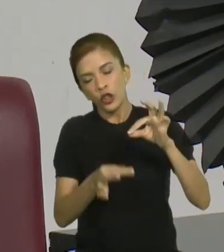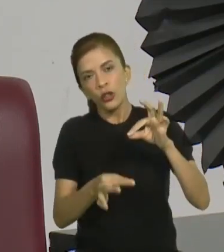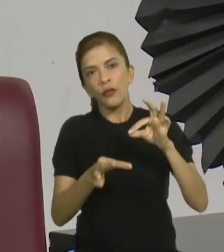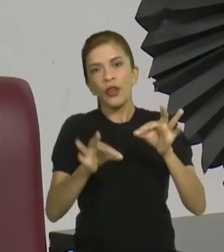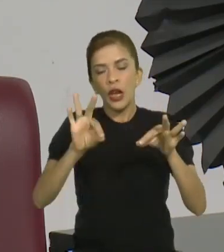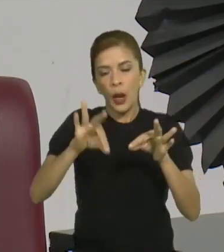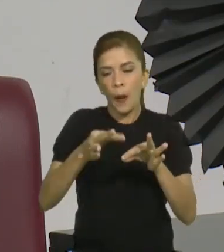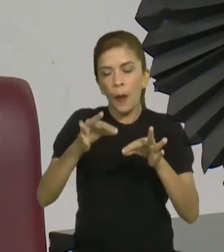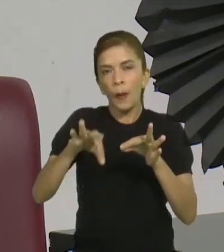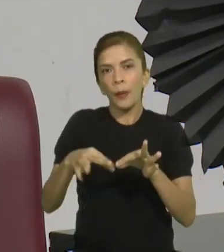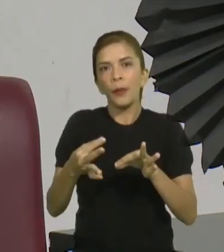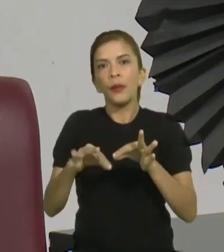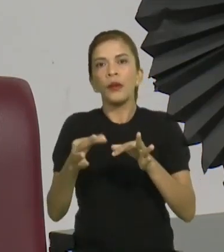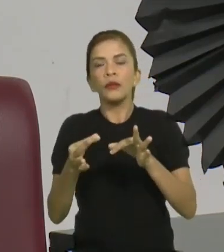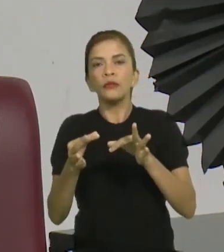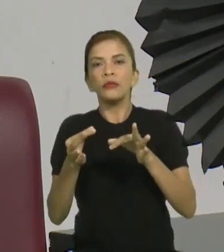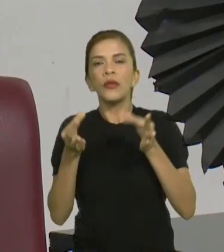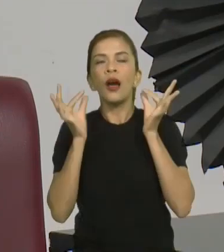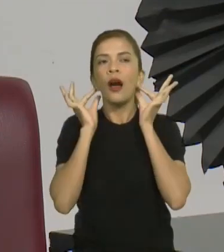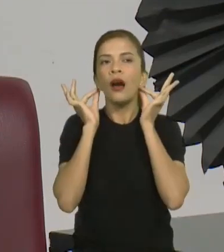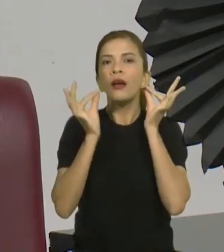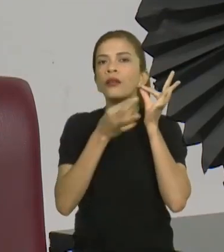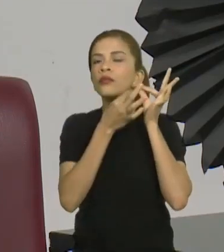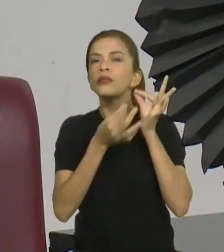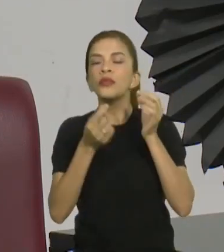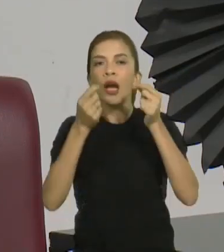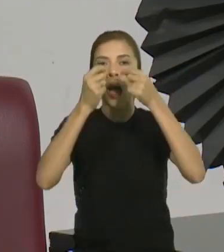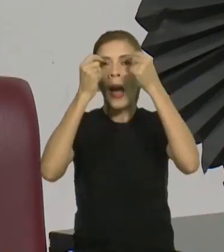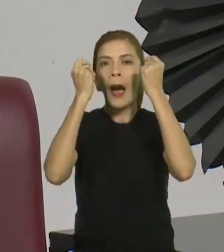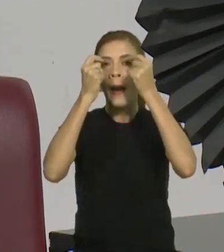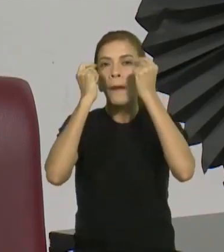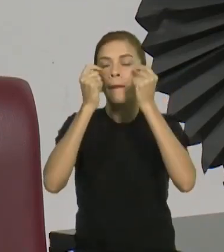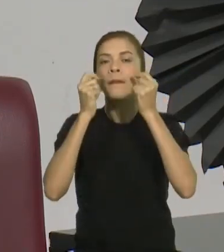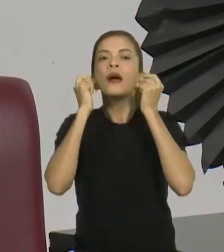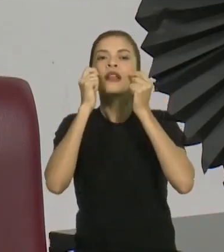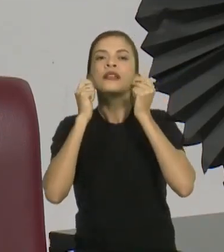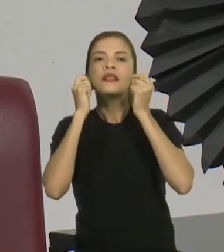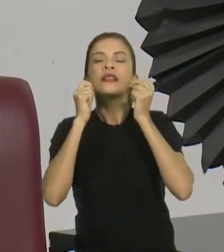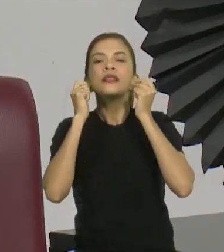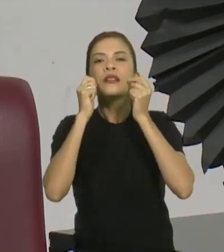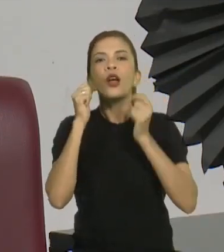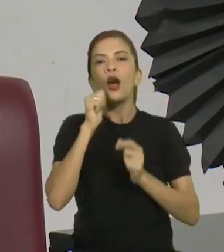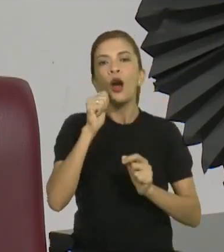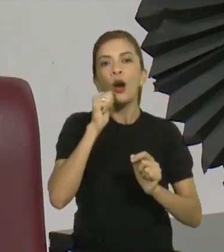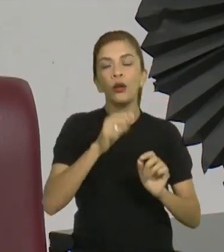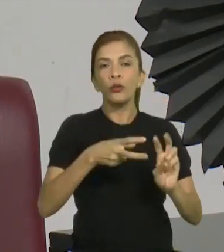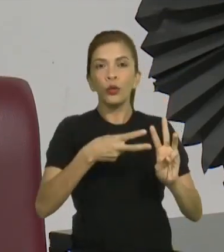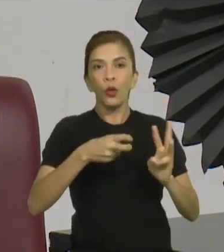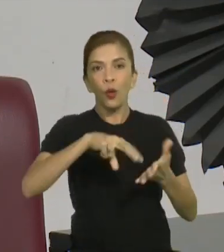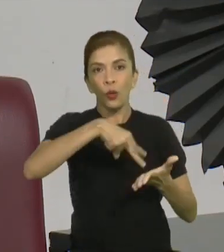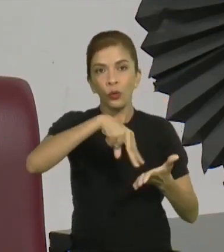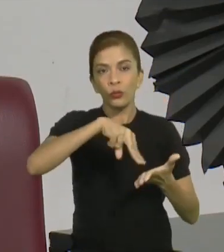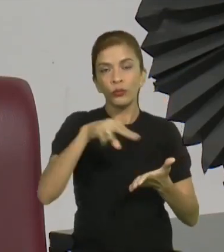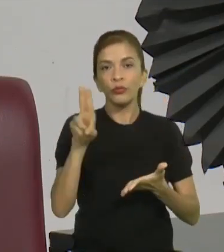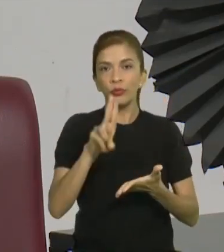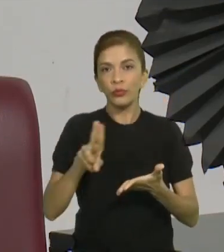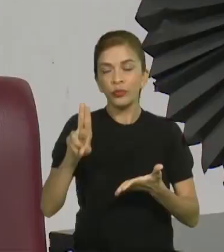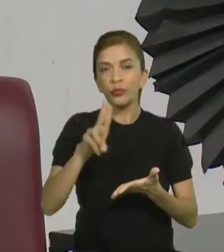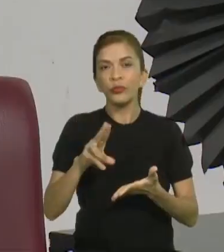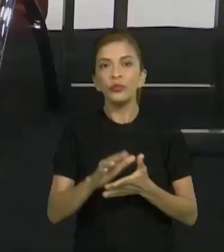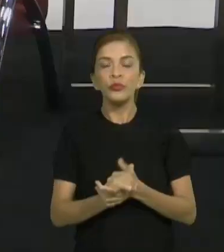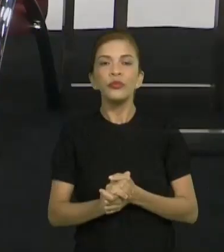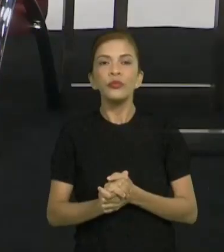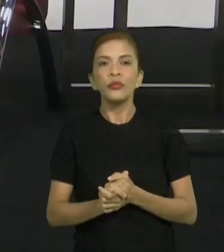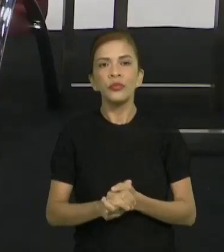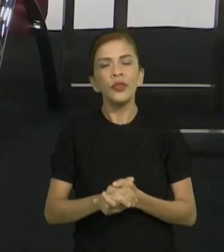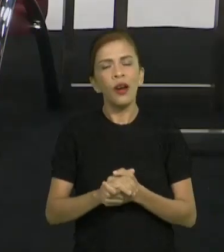ensinava a fazer adereço, a maquiagem que as índias usam no Bumba Meu Boi. Então, foi uma experiência... E é